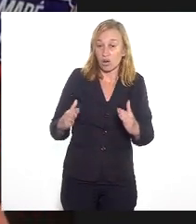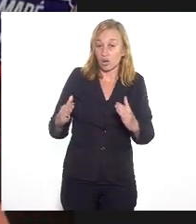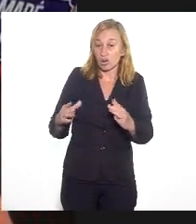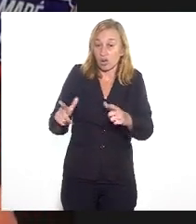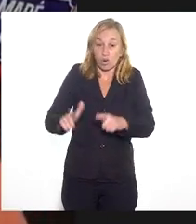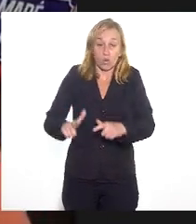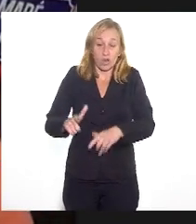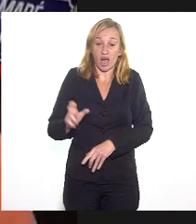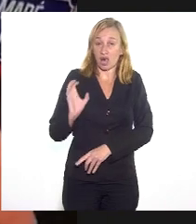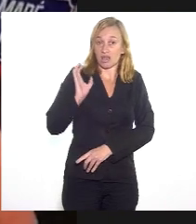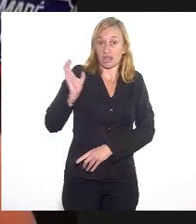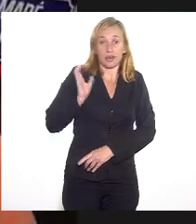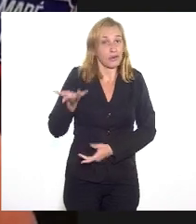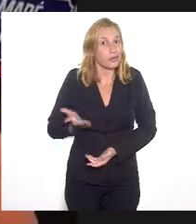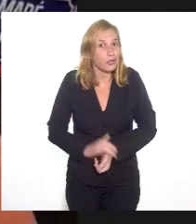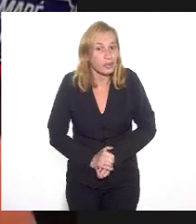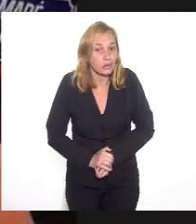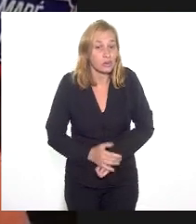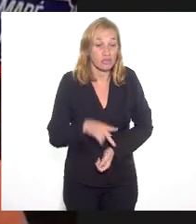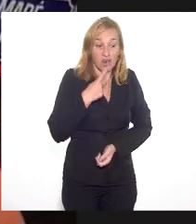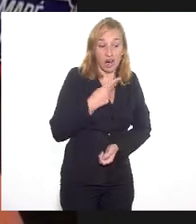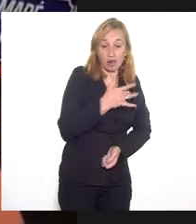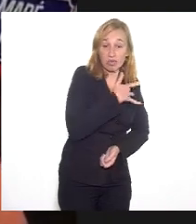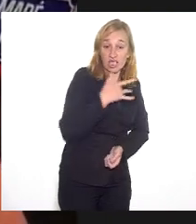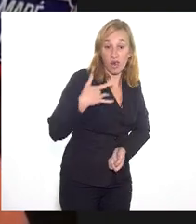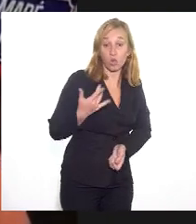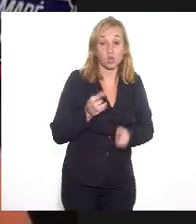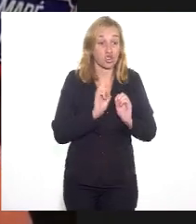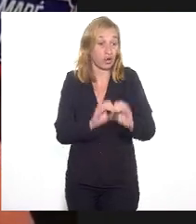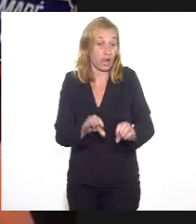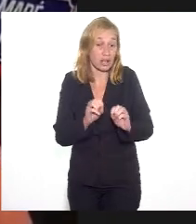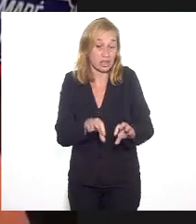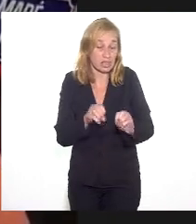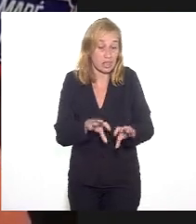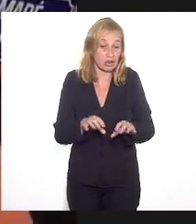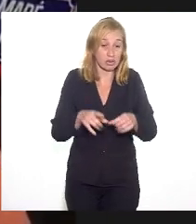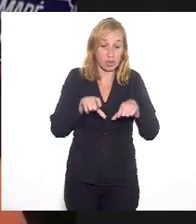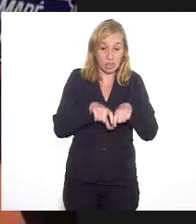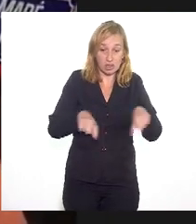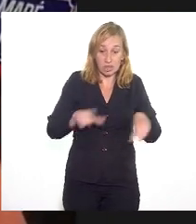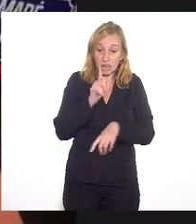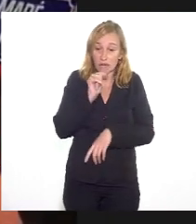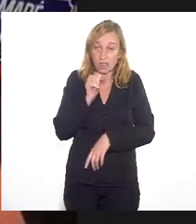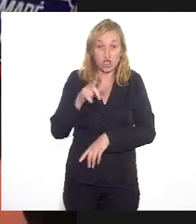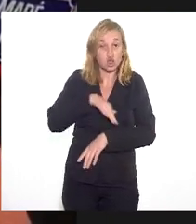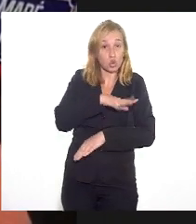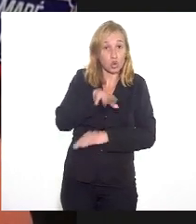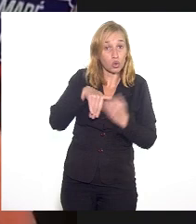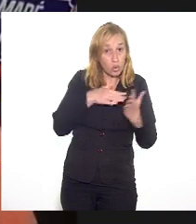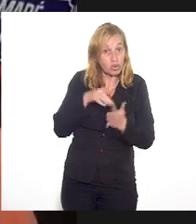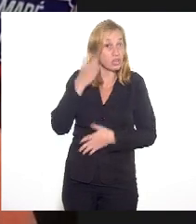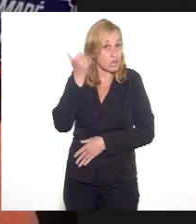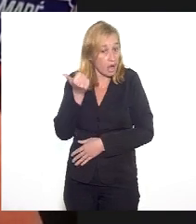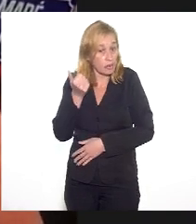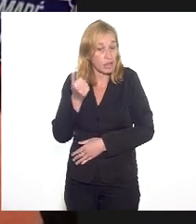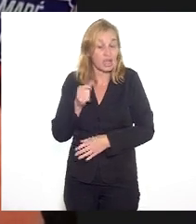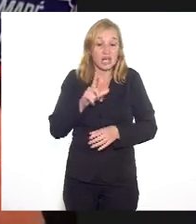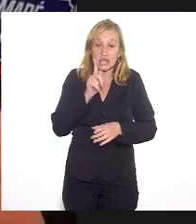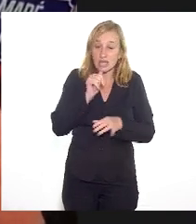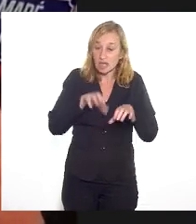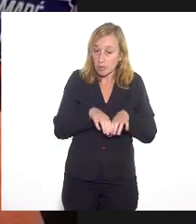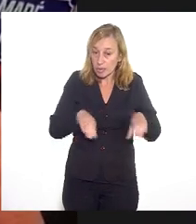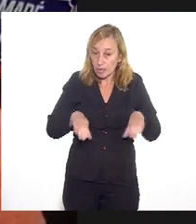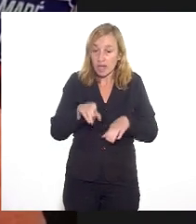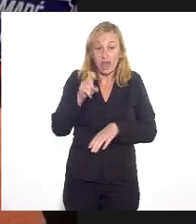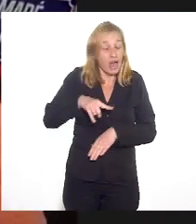alta. Então, quando a gente fala de saúde, de educação e saneamento básico, que todo mundo sabe, saneamento básico é